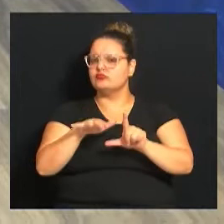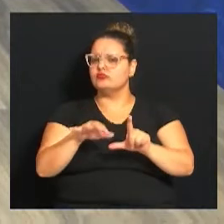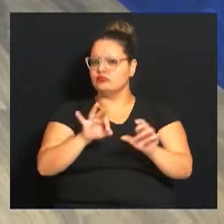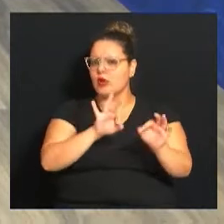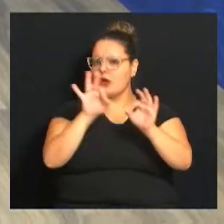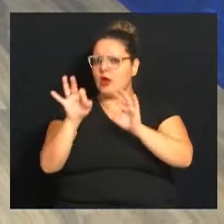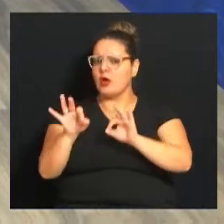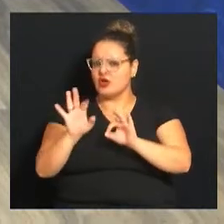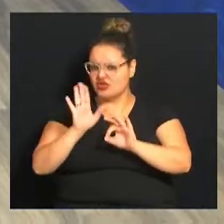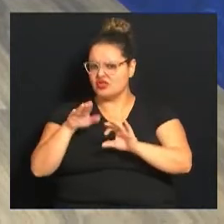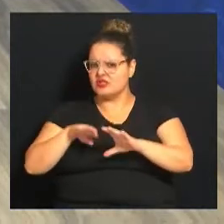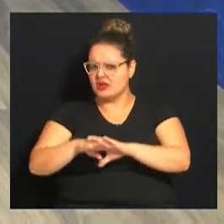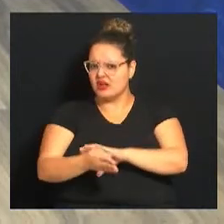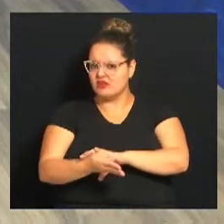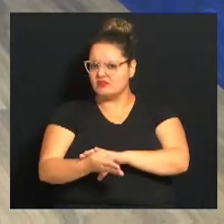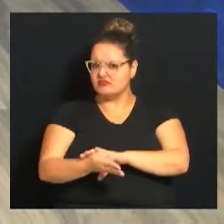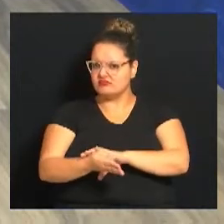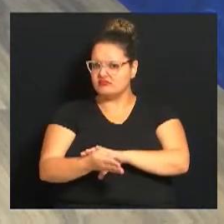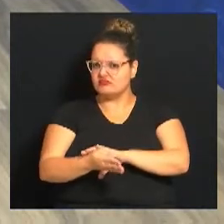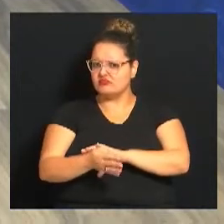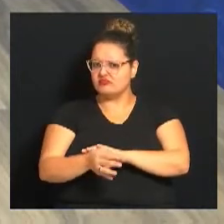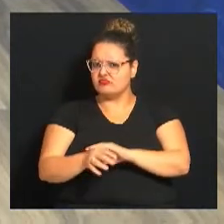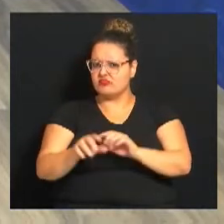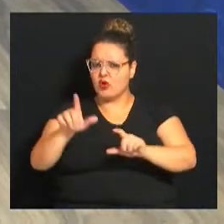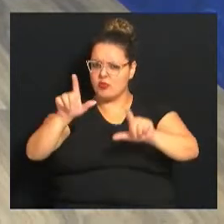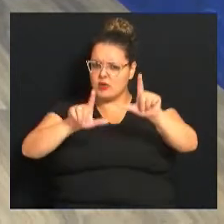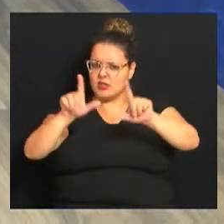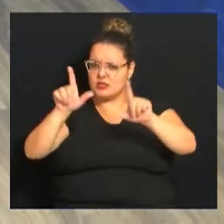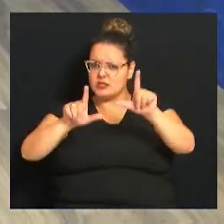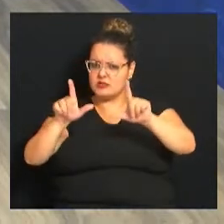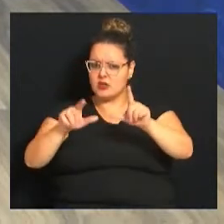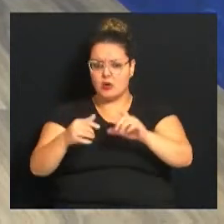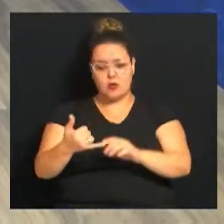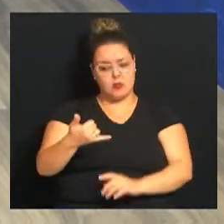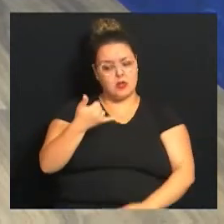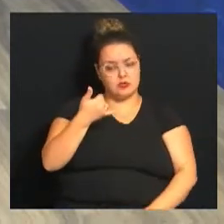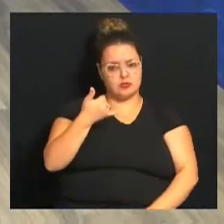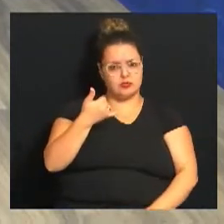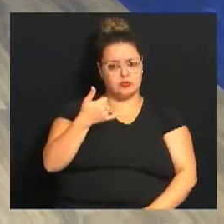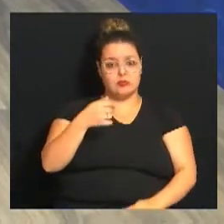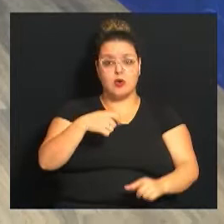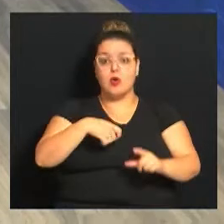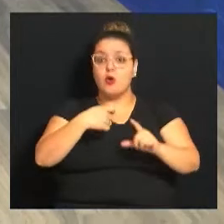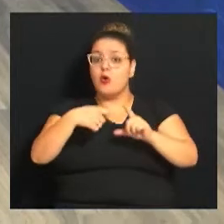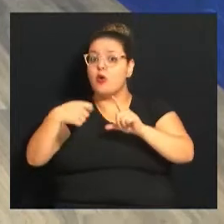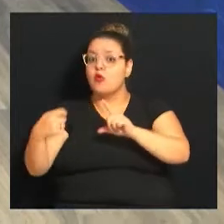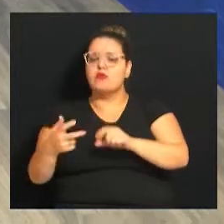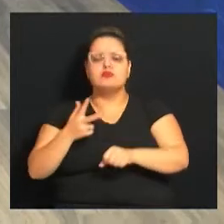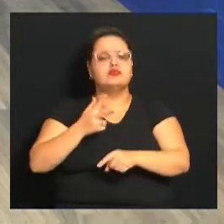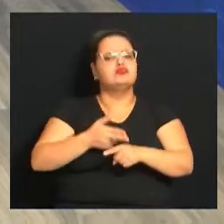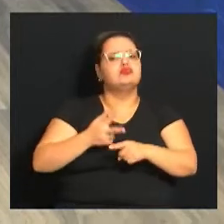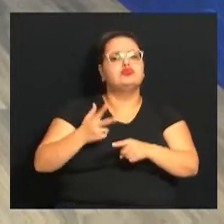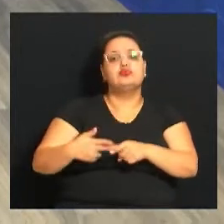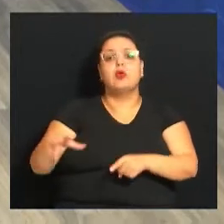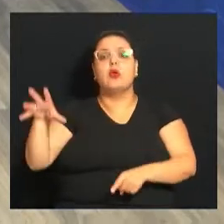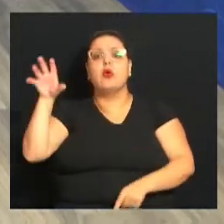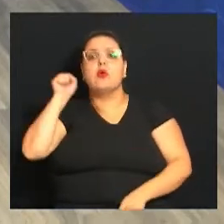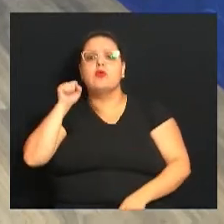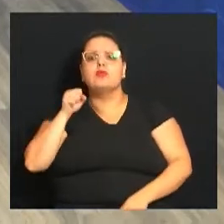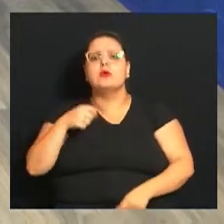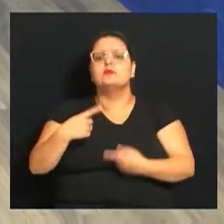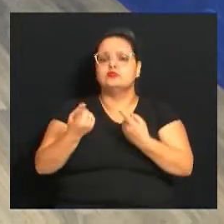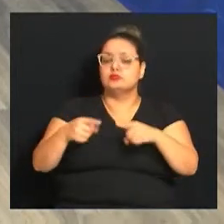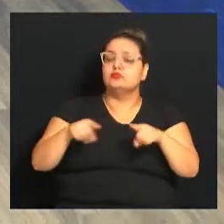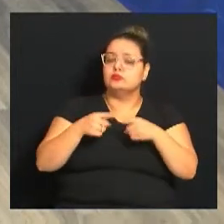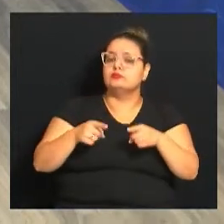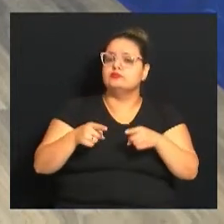se acostumou a assistir, ou pela televisão, ou pelo celular, um filme, uma série, escutar música? É um serviço que está